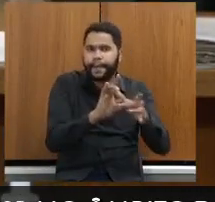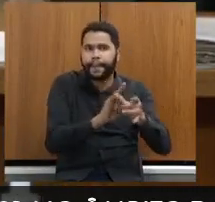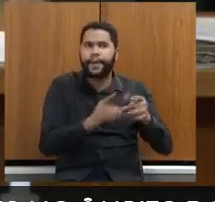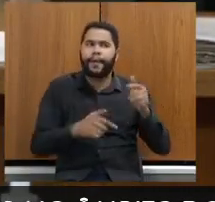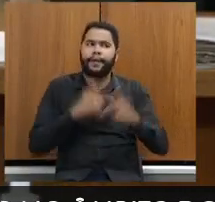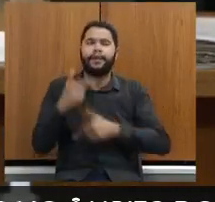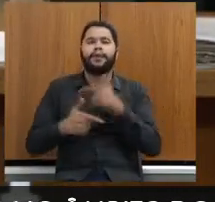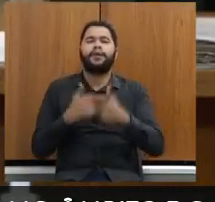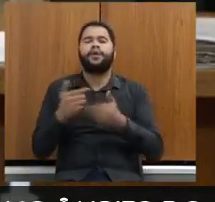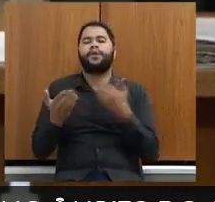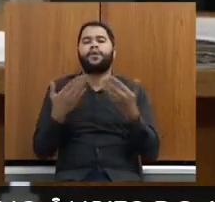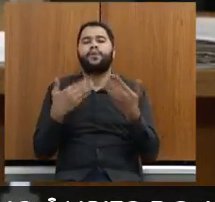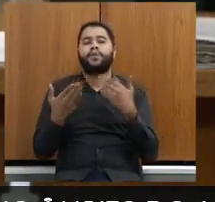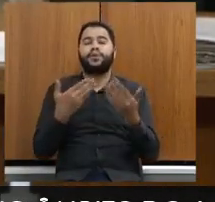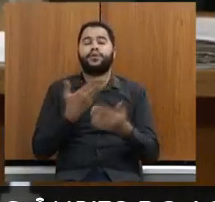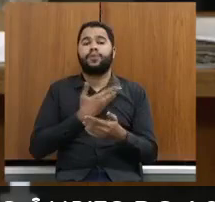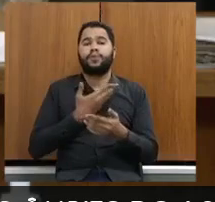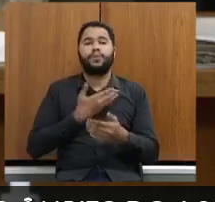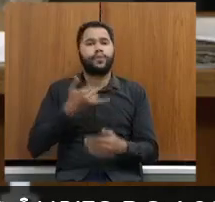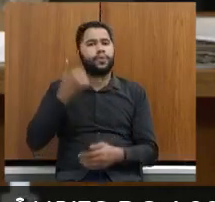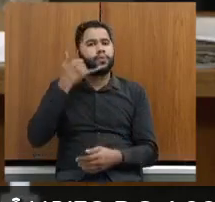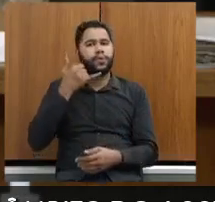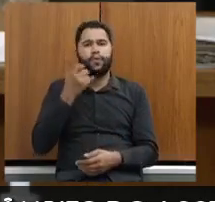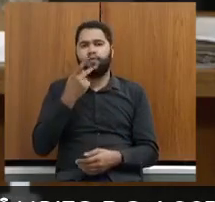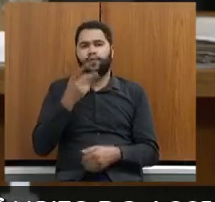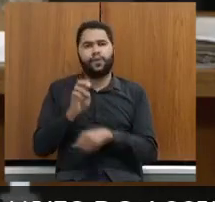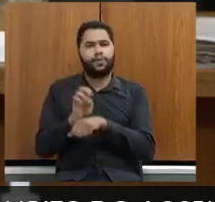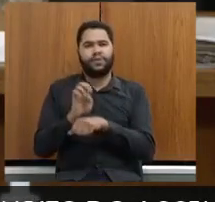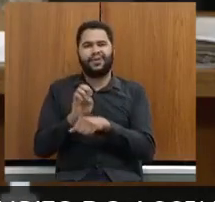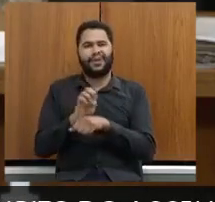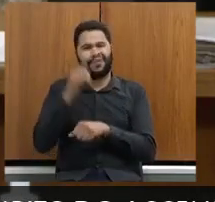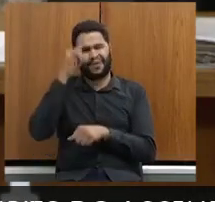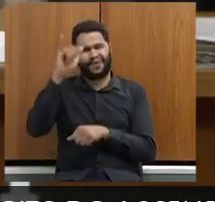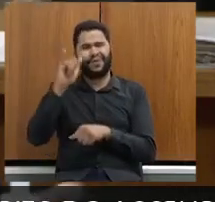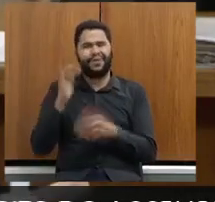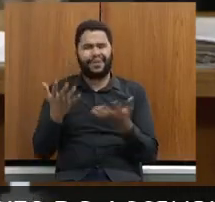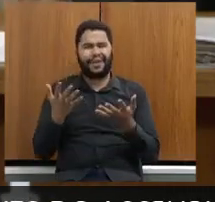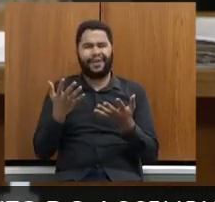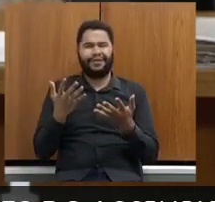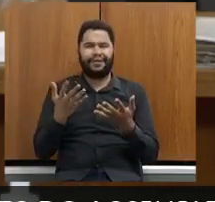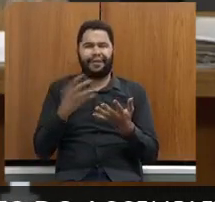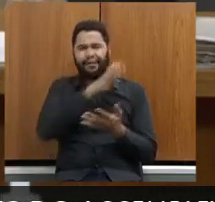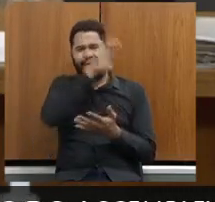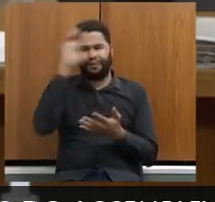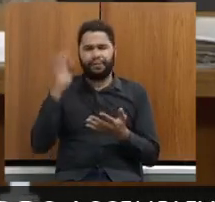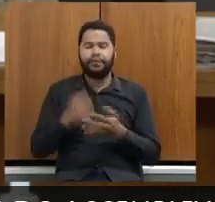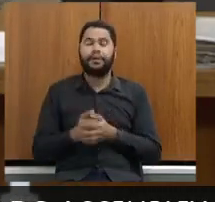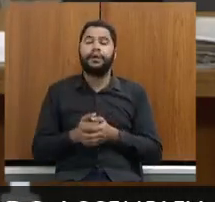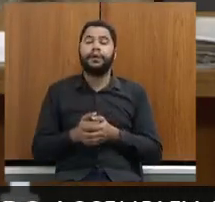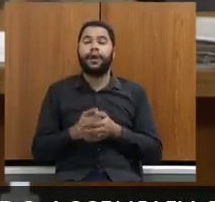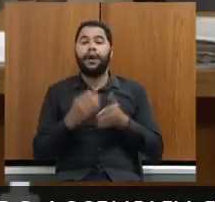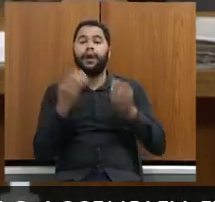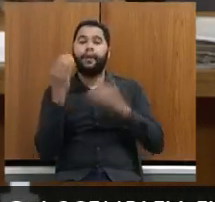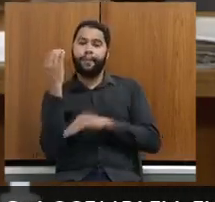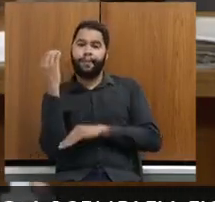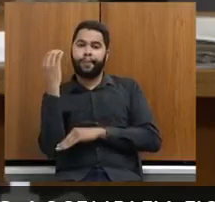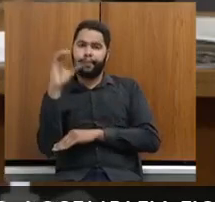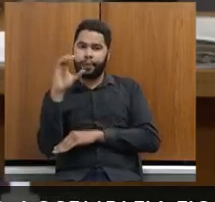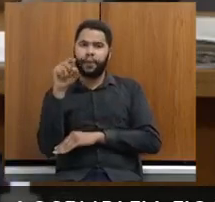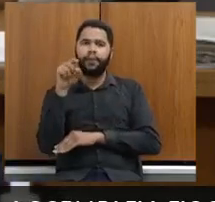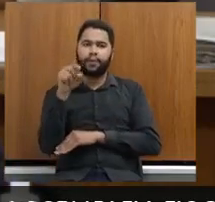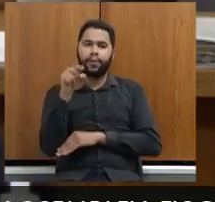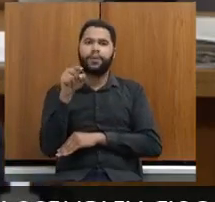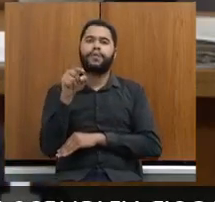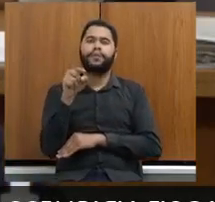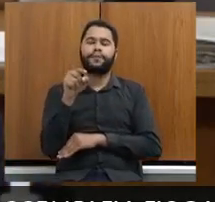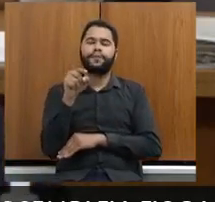tava conversando ontem com a minha coincidente mente me ligou eu não vou dizer o estado para não ser indelicado eu postei fez uma postagem da nossa do Nossa